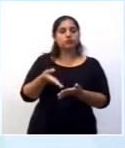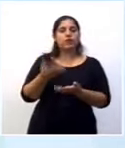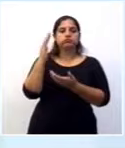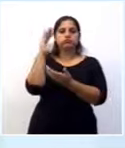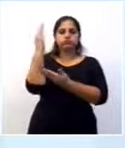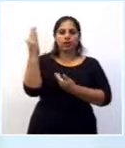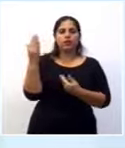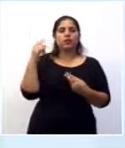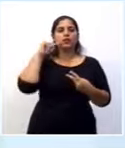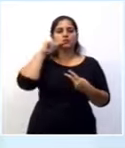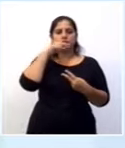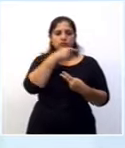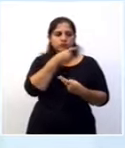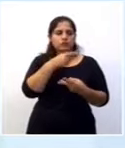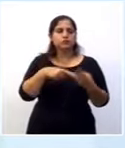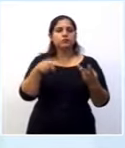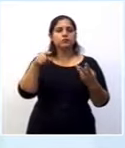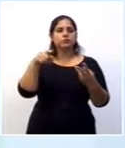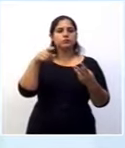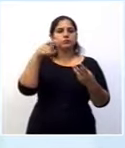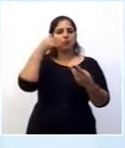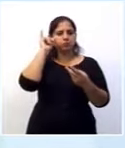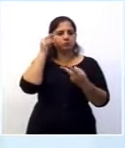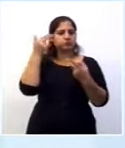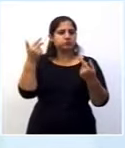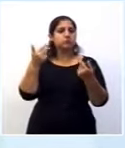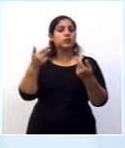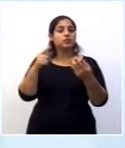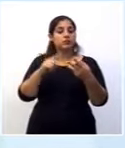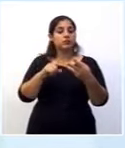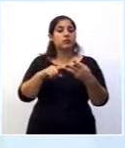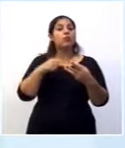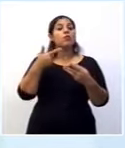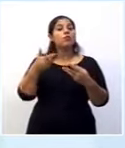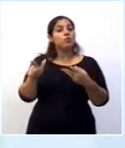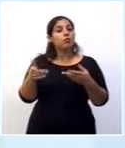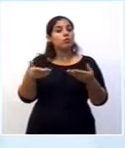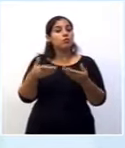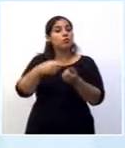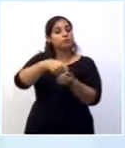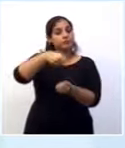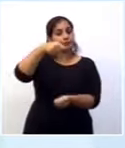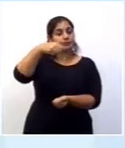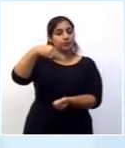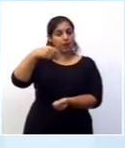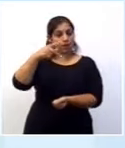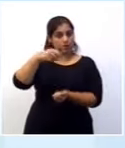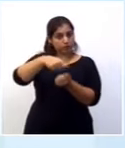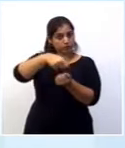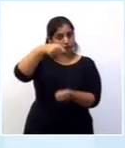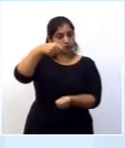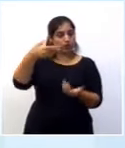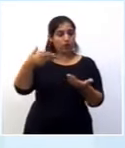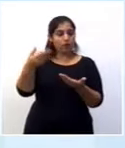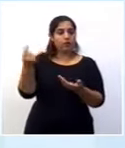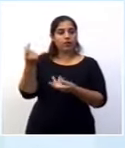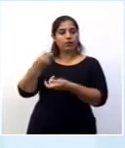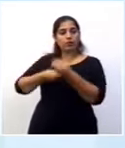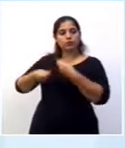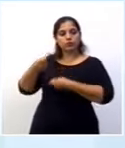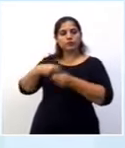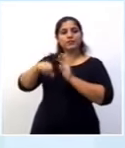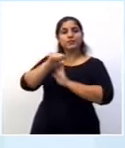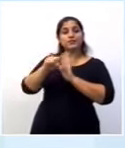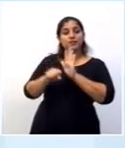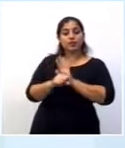pau-brasil, a cana-de-açúcar e a pecuária. E após nós vamos ter o próximo mapa, que é o mapa da economia do